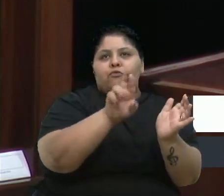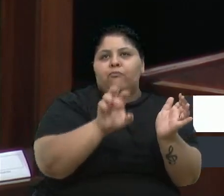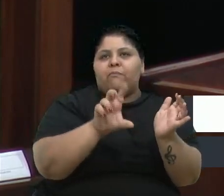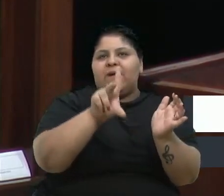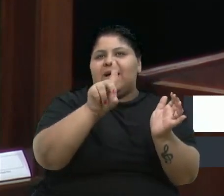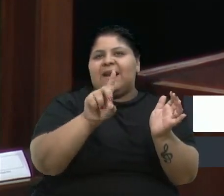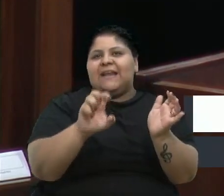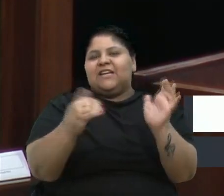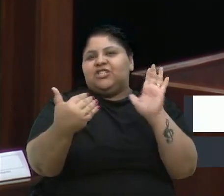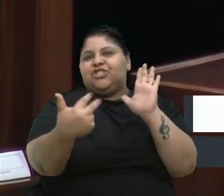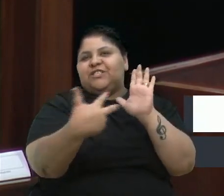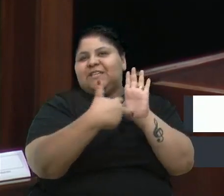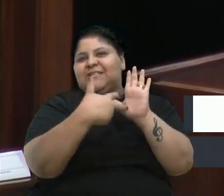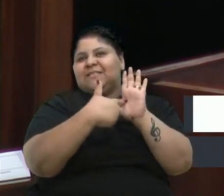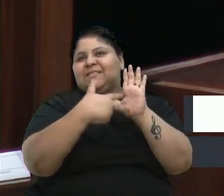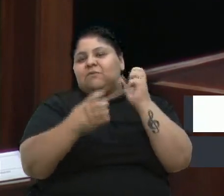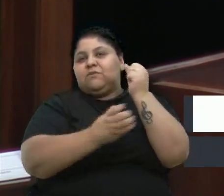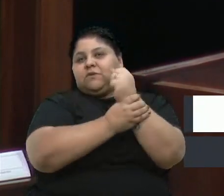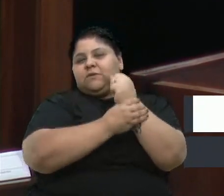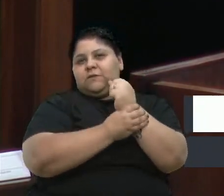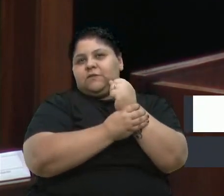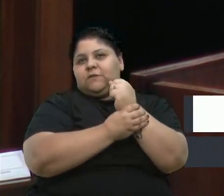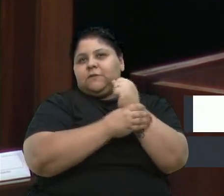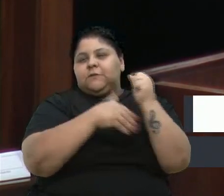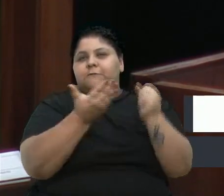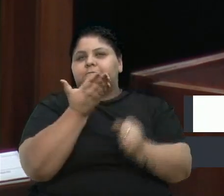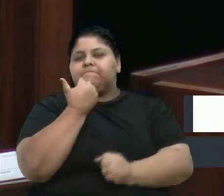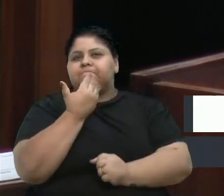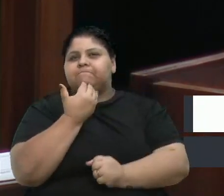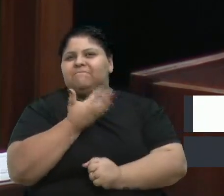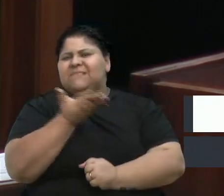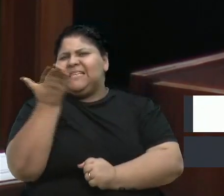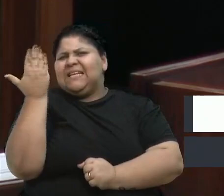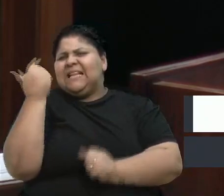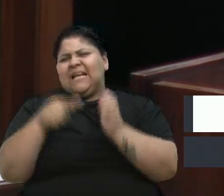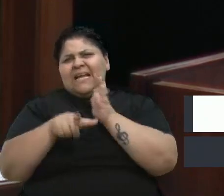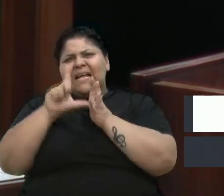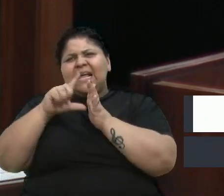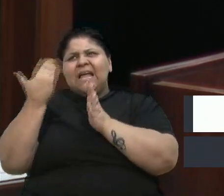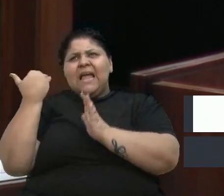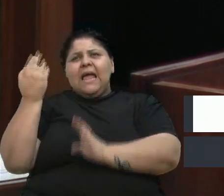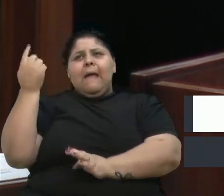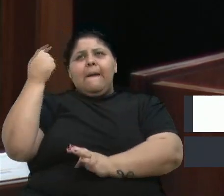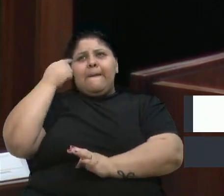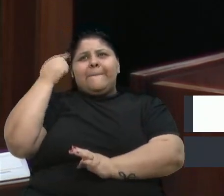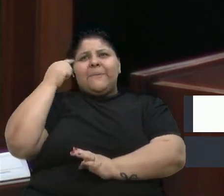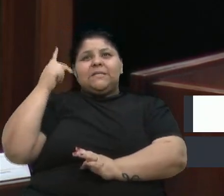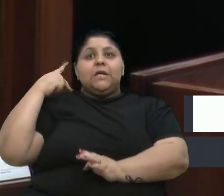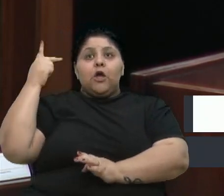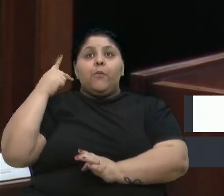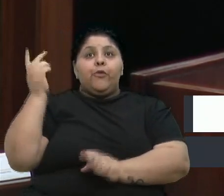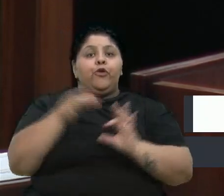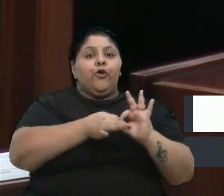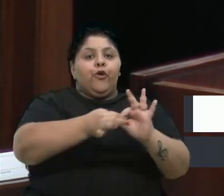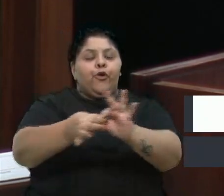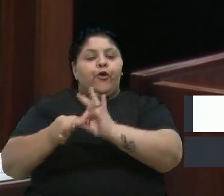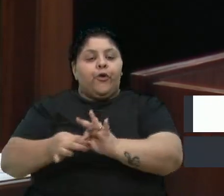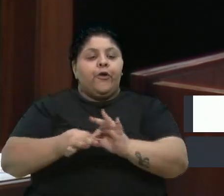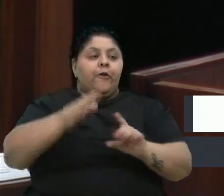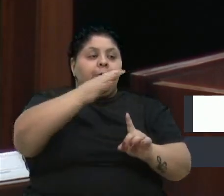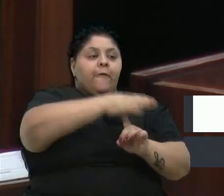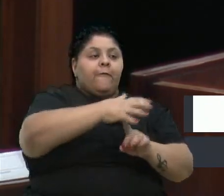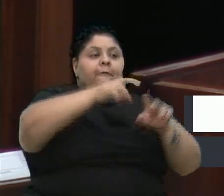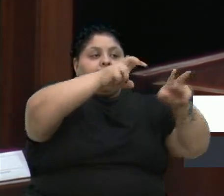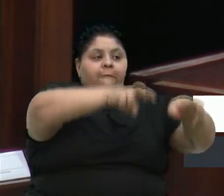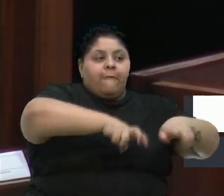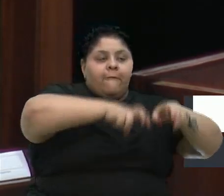2004, a época do nosso governo, e o que se deu continuidade, eram pensar em políticas integradas. A Feira do Agricultor, a Feira